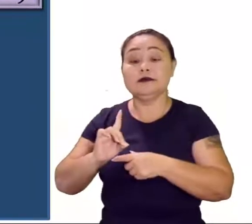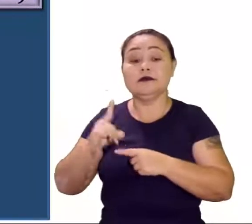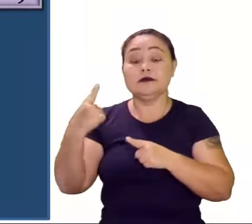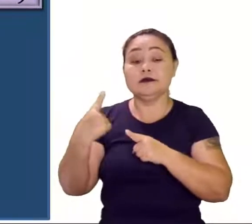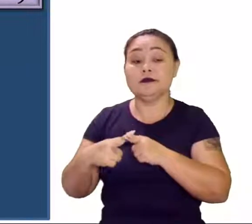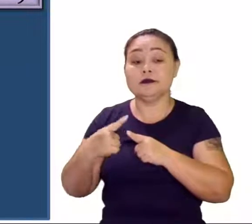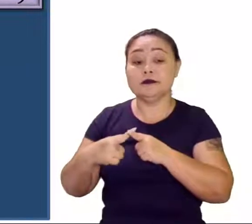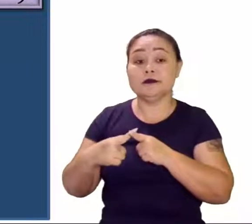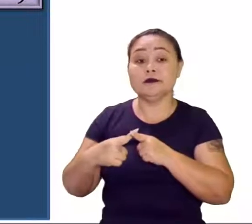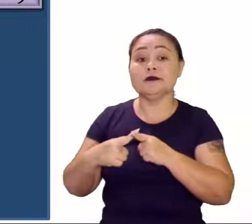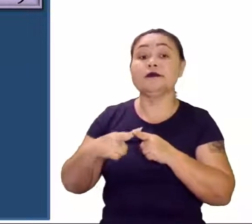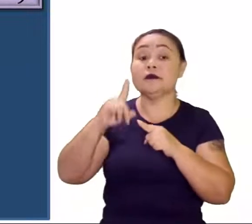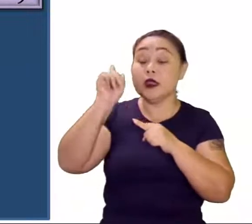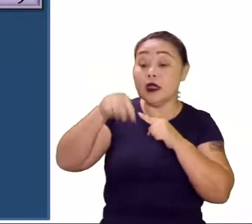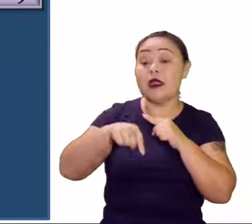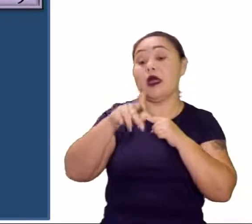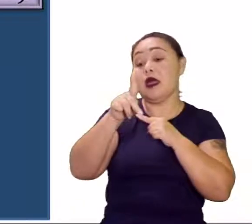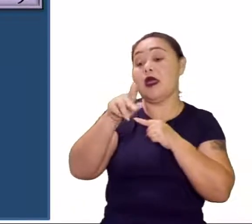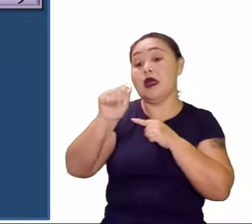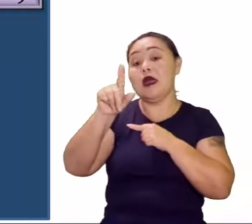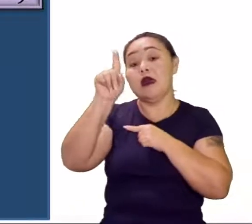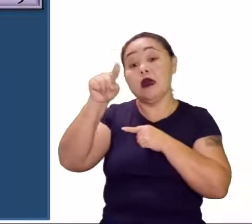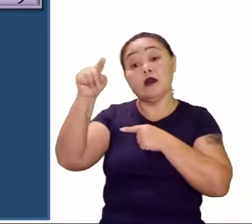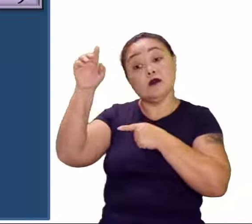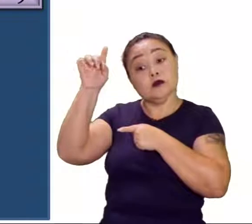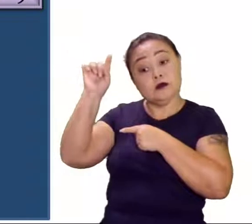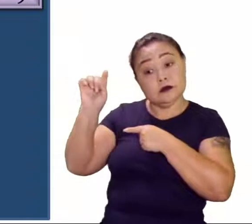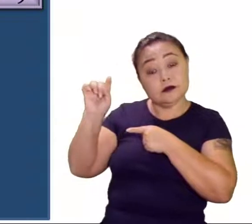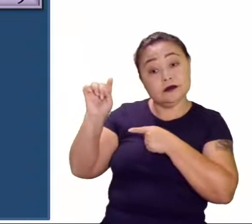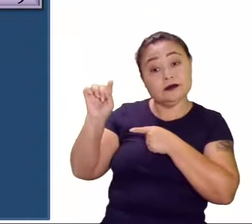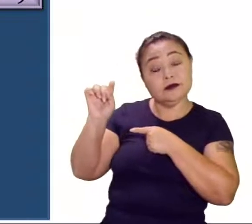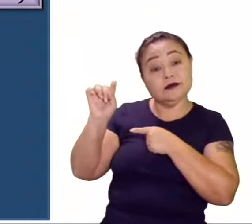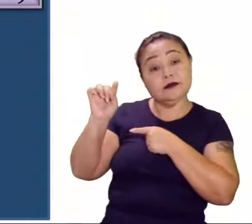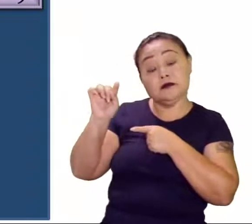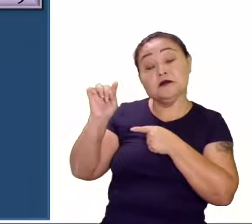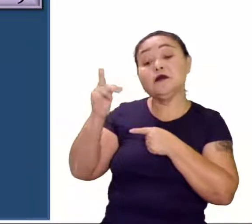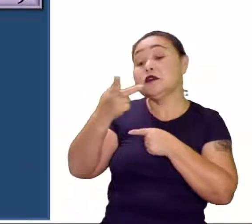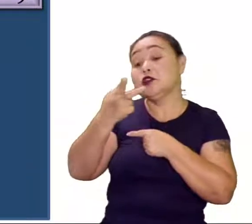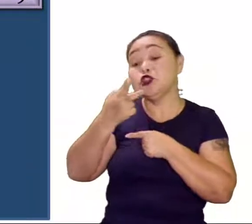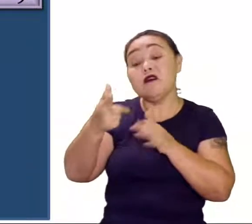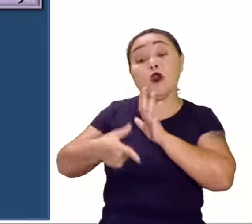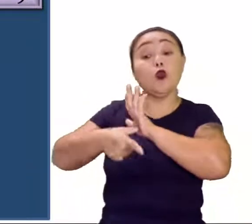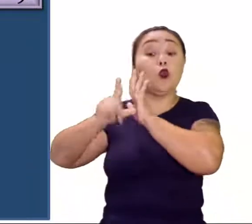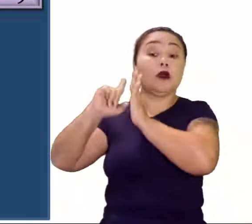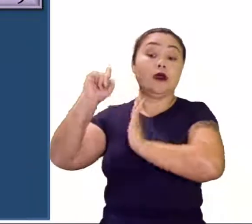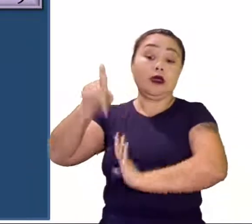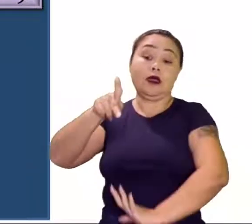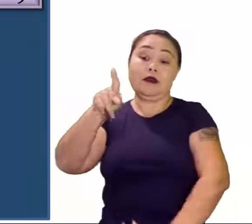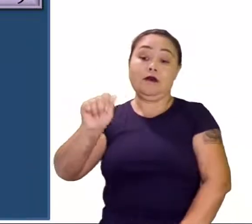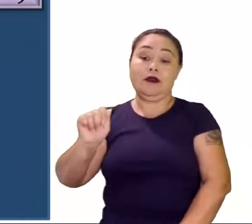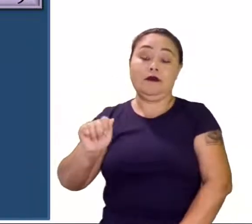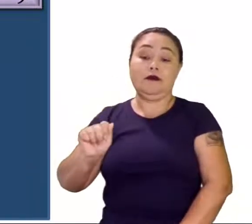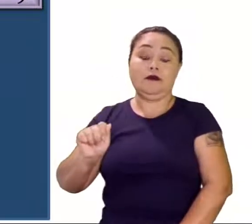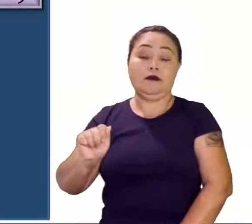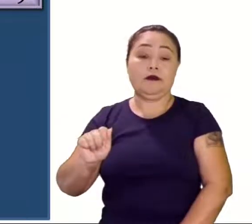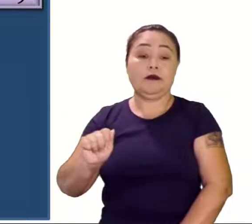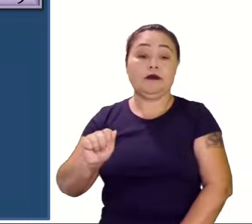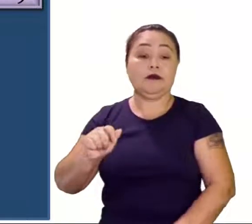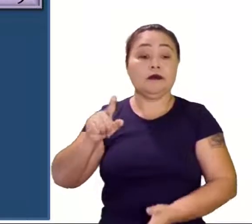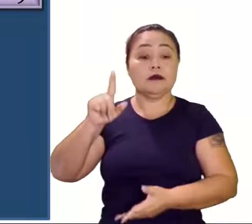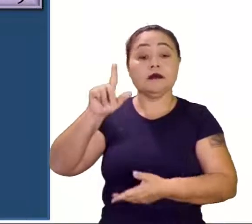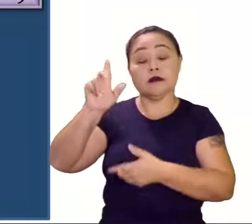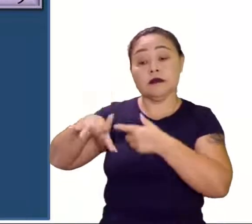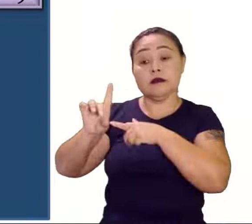ele falou a progressão aritmética abaixo. Então ele já disse que é. Então poderíamos excluir